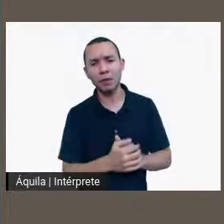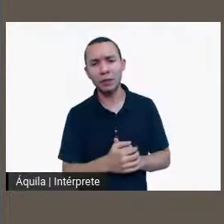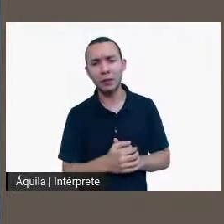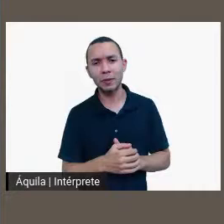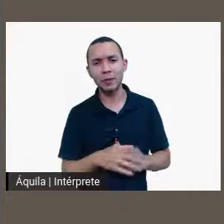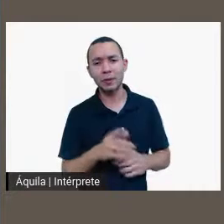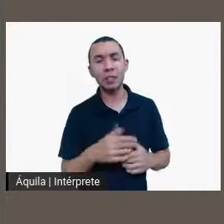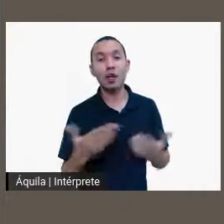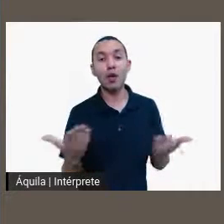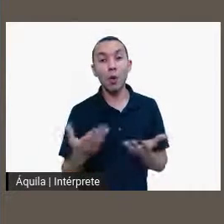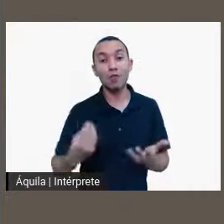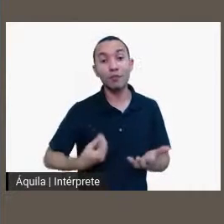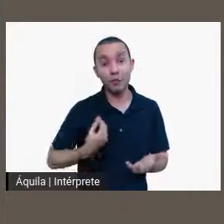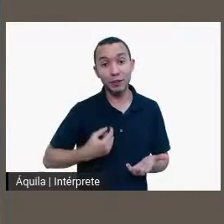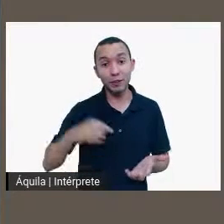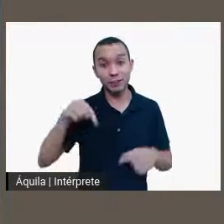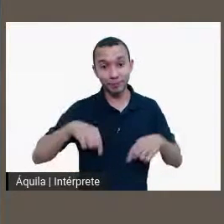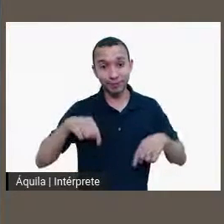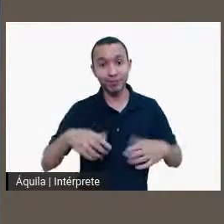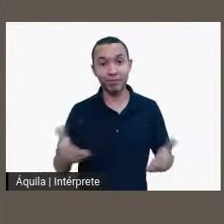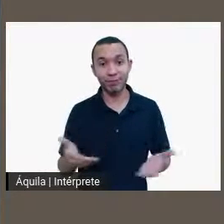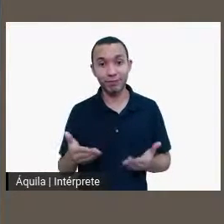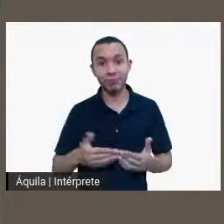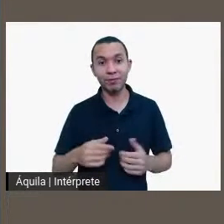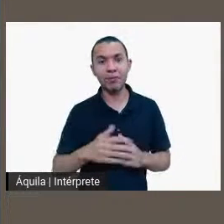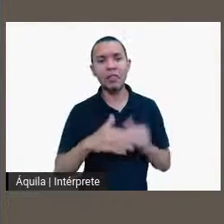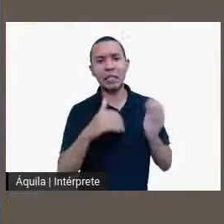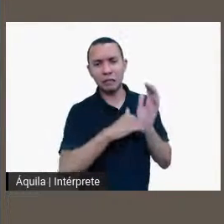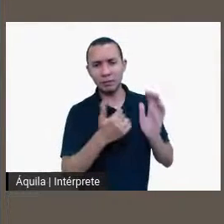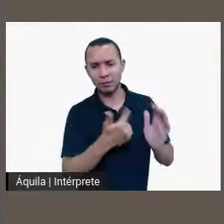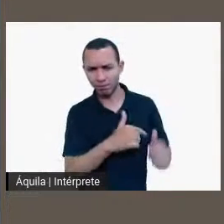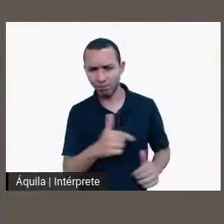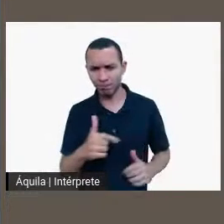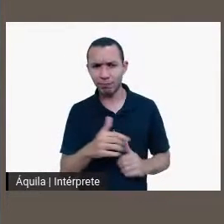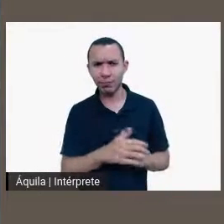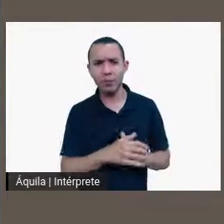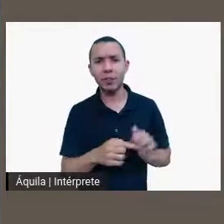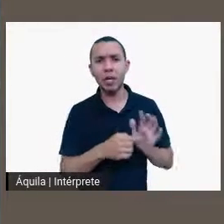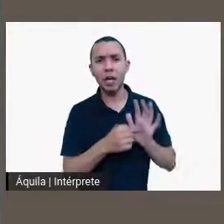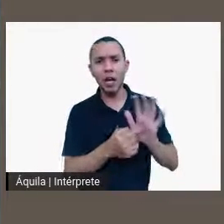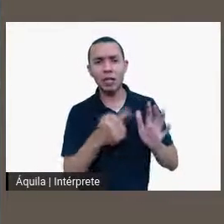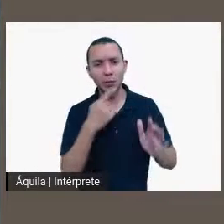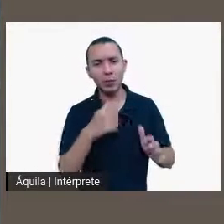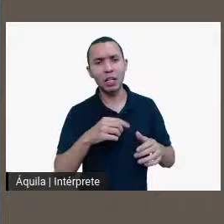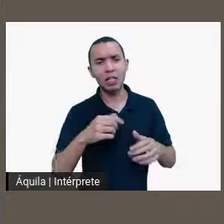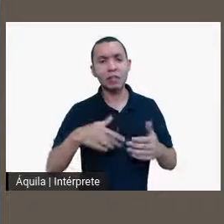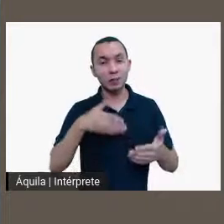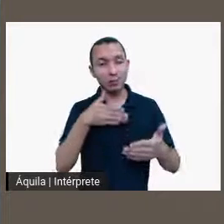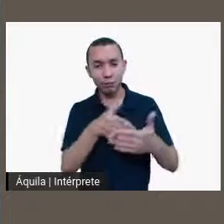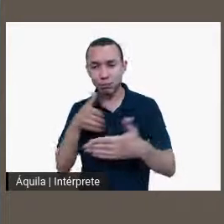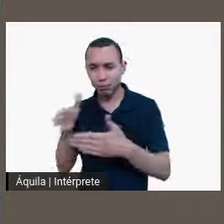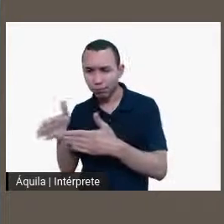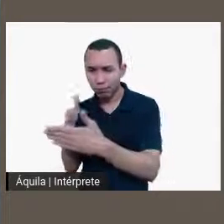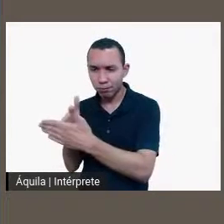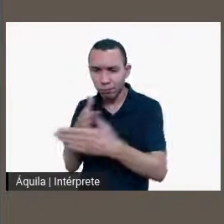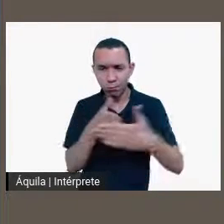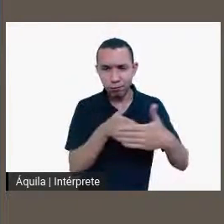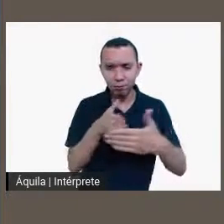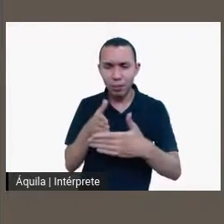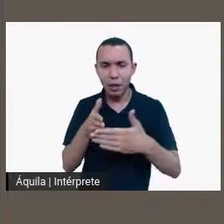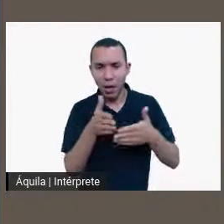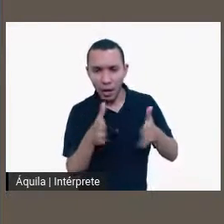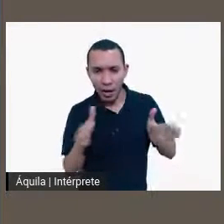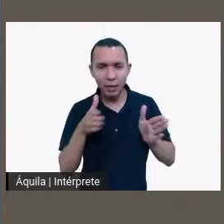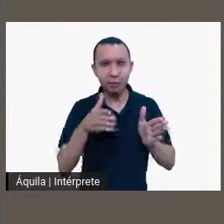no presente, animando ainda em segredo, depois de ter imposto a todos os obstáculos do percurso uma forma delineada